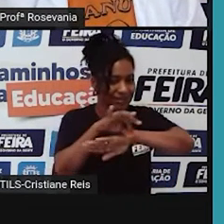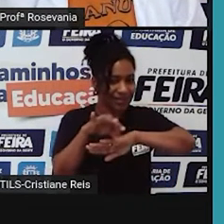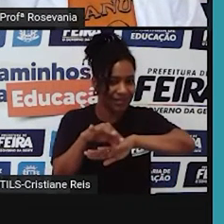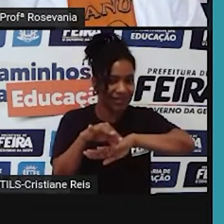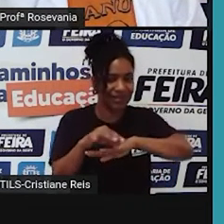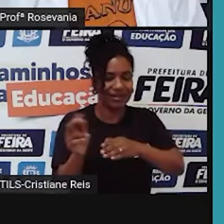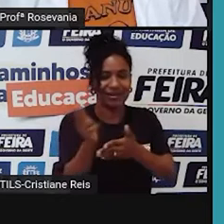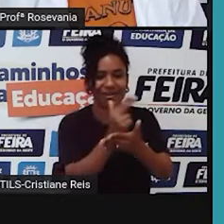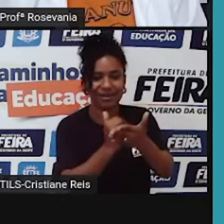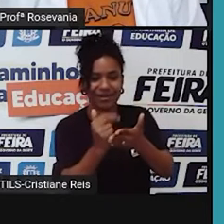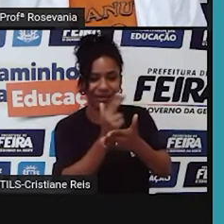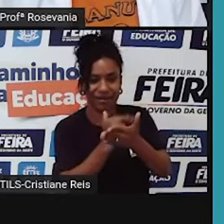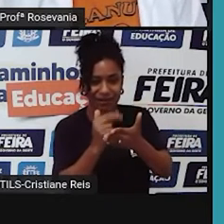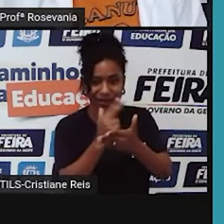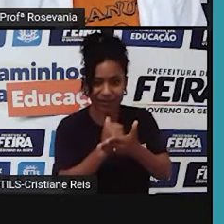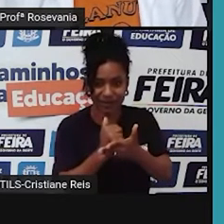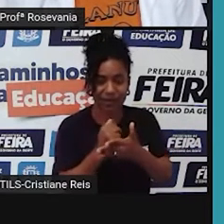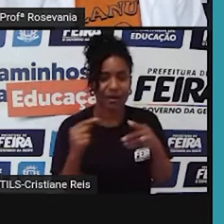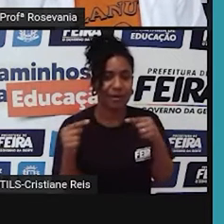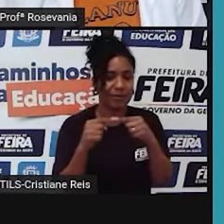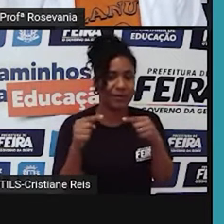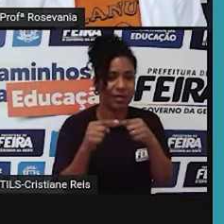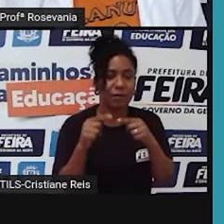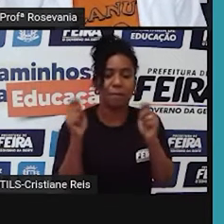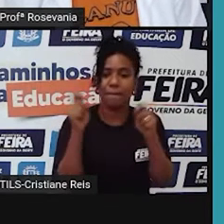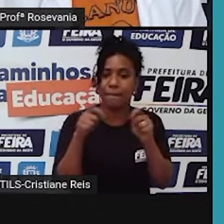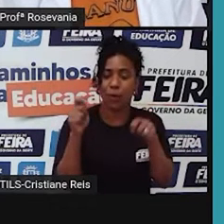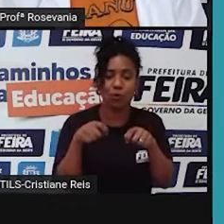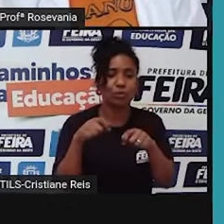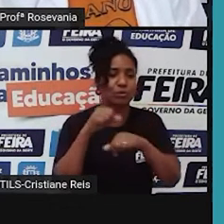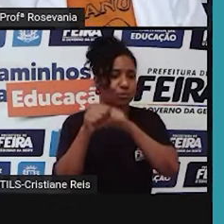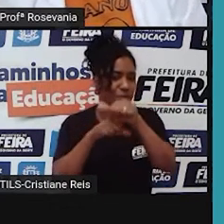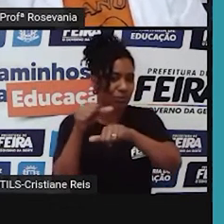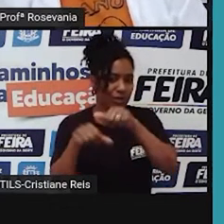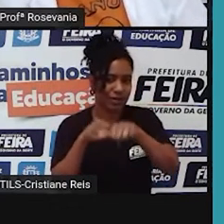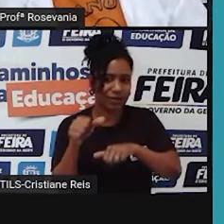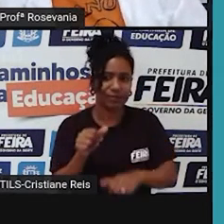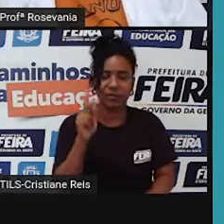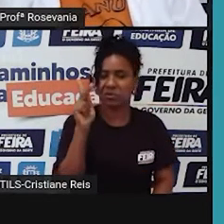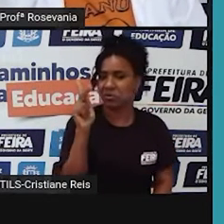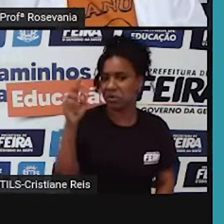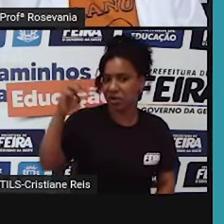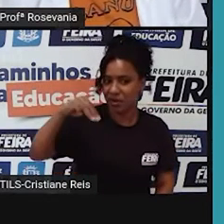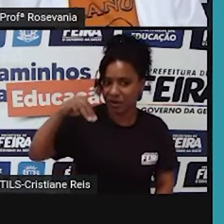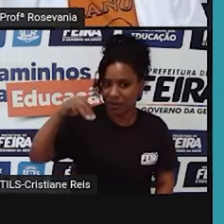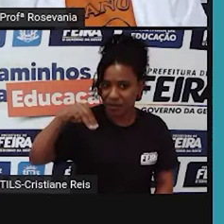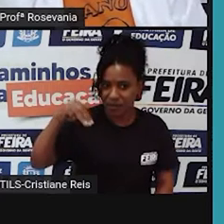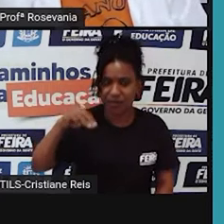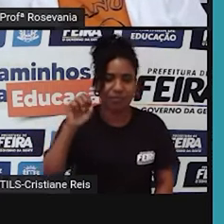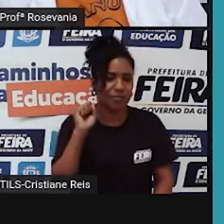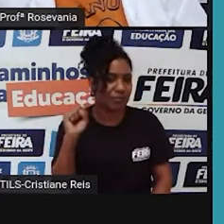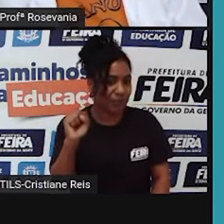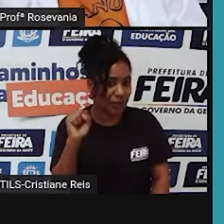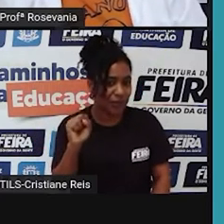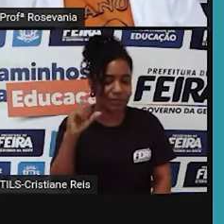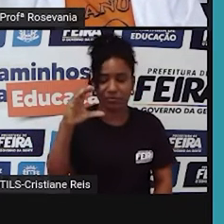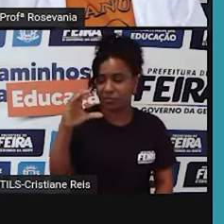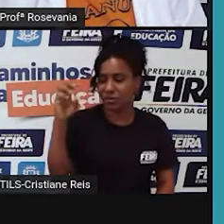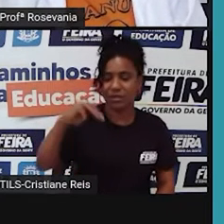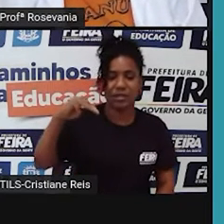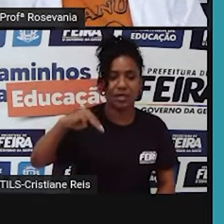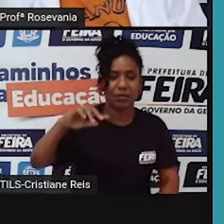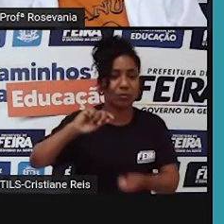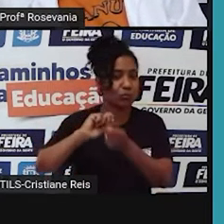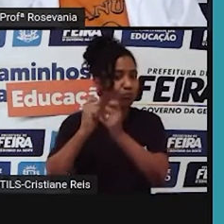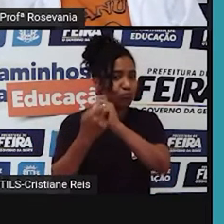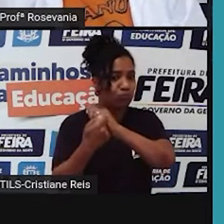eu posso mudar aqui essa unidade métrica. Eu posso falar de quilômetros, eu posso falar de centímetro,